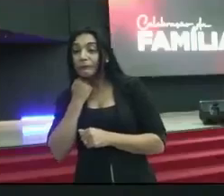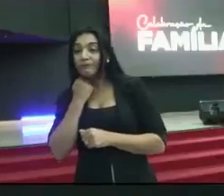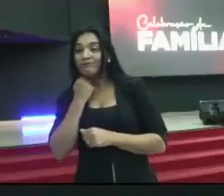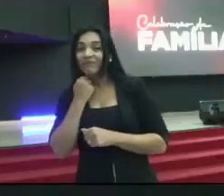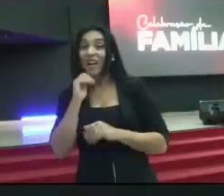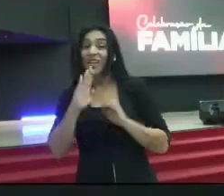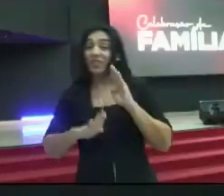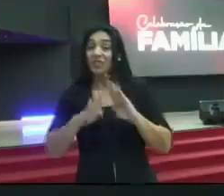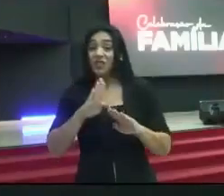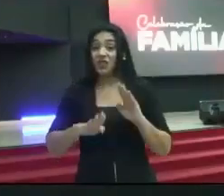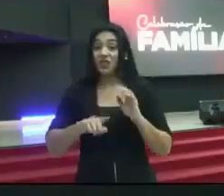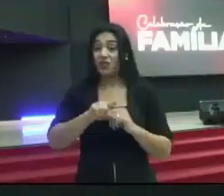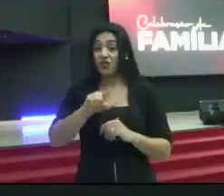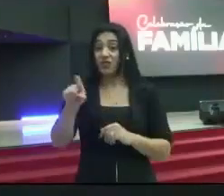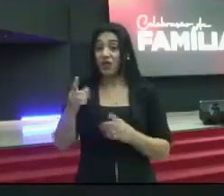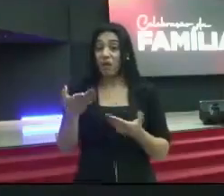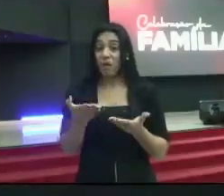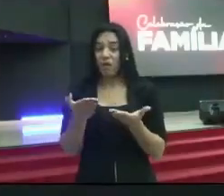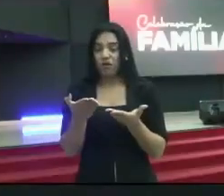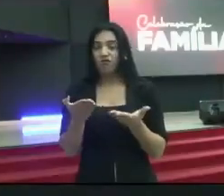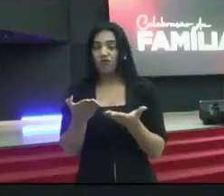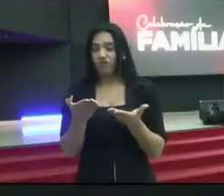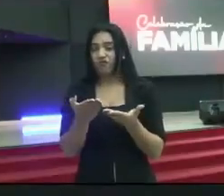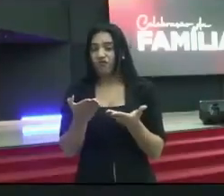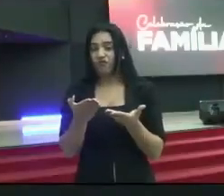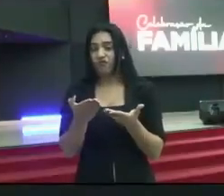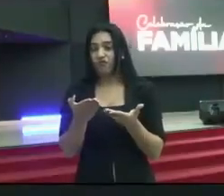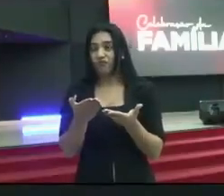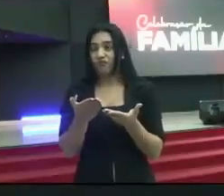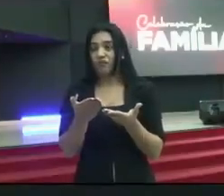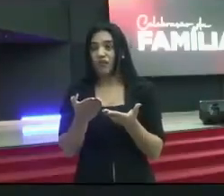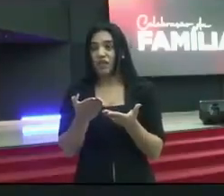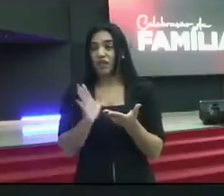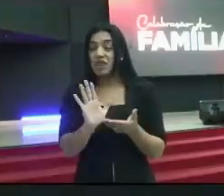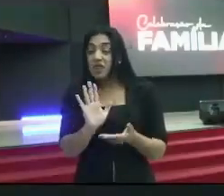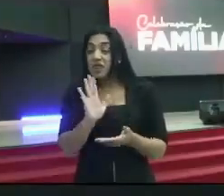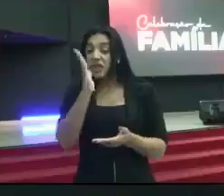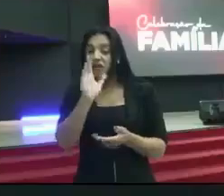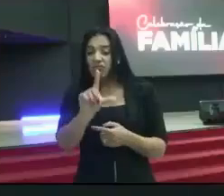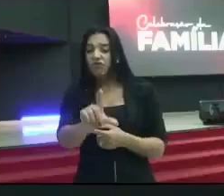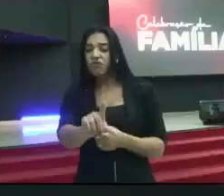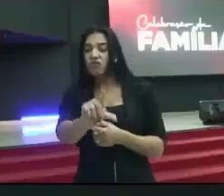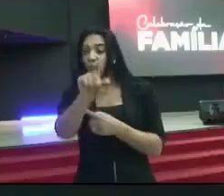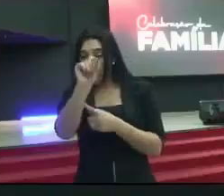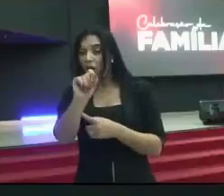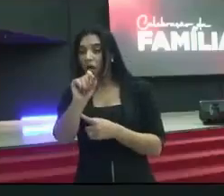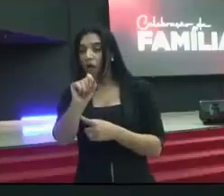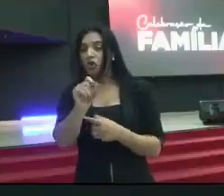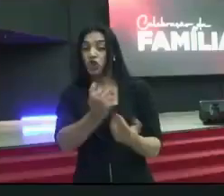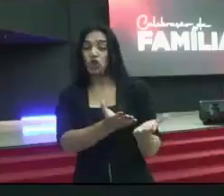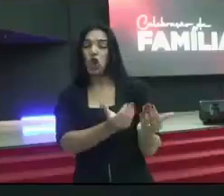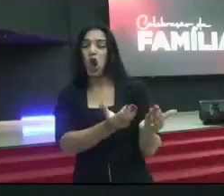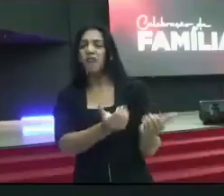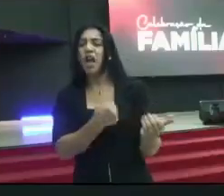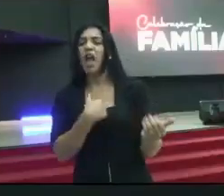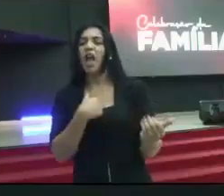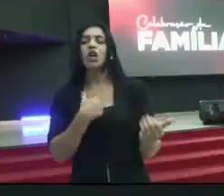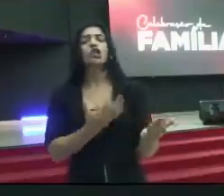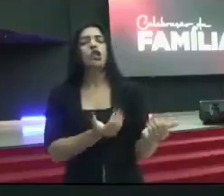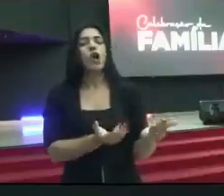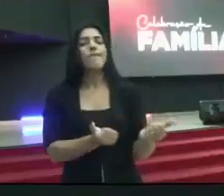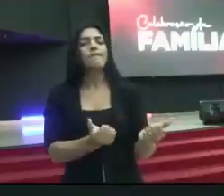Talvez você esteja aqui hoje à noite e você tomou uma decisão como jovem, na